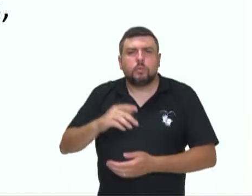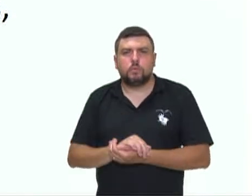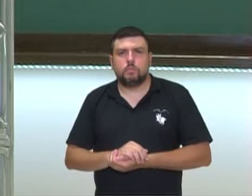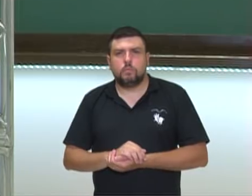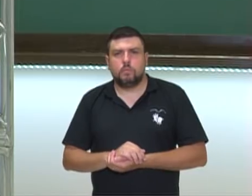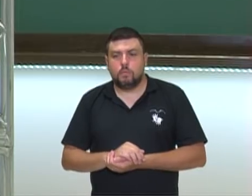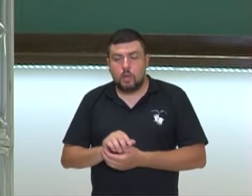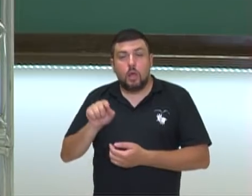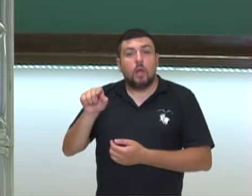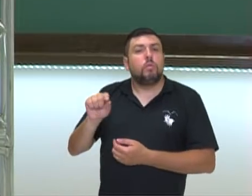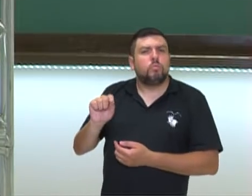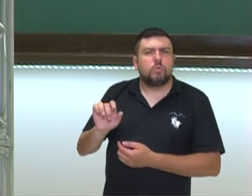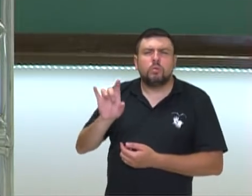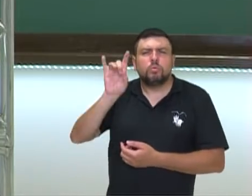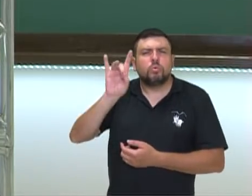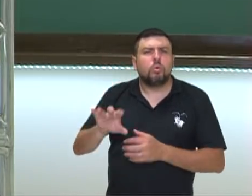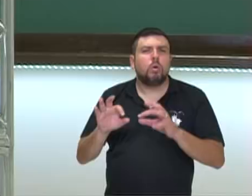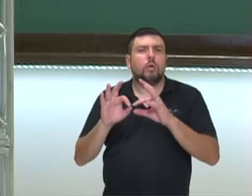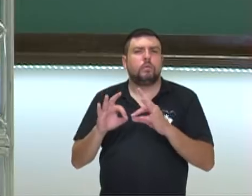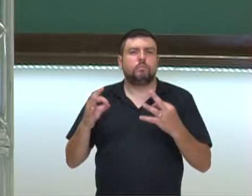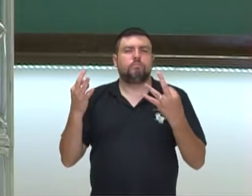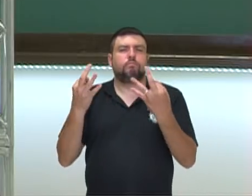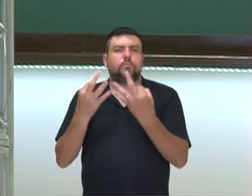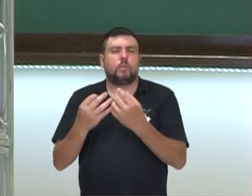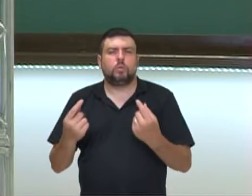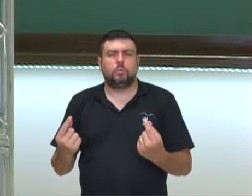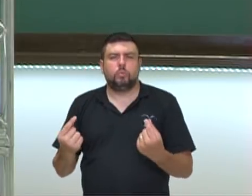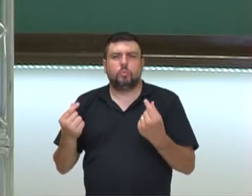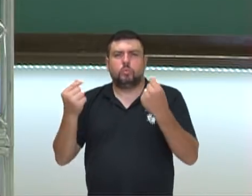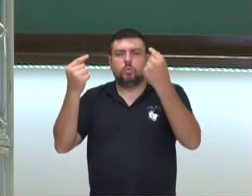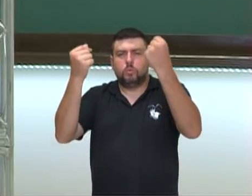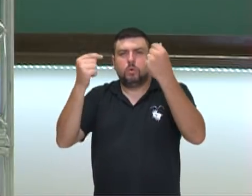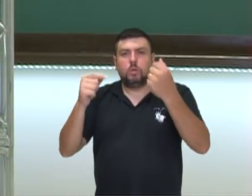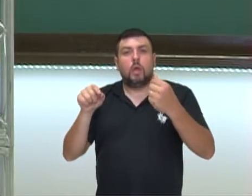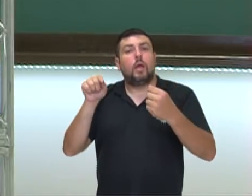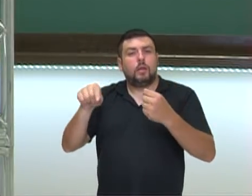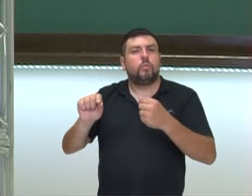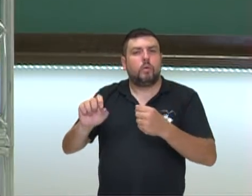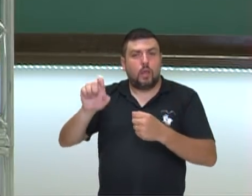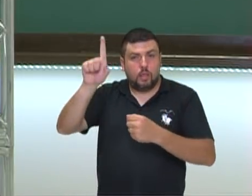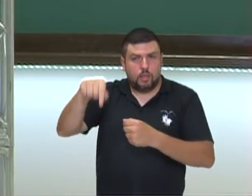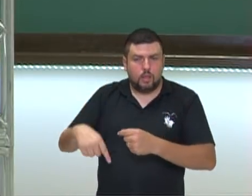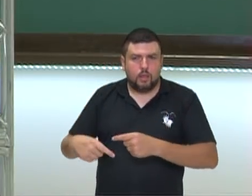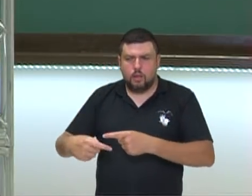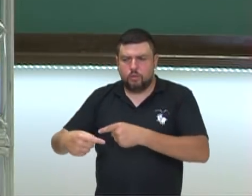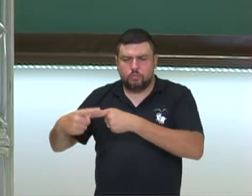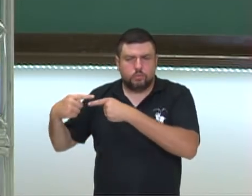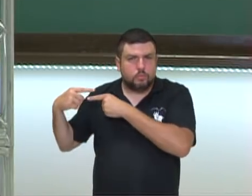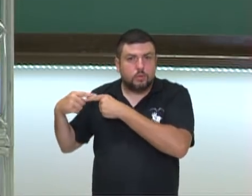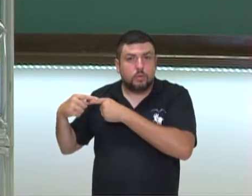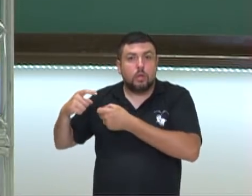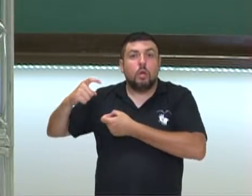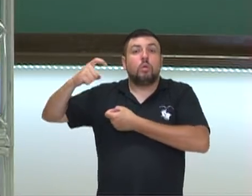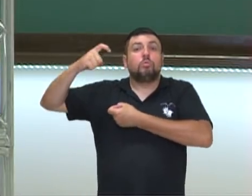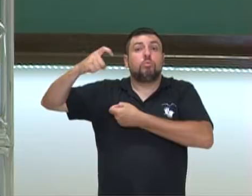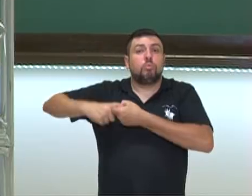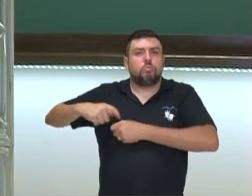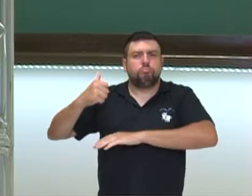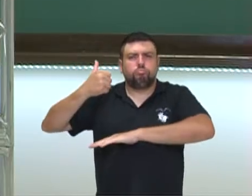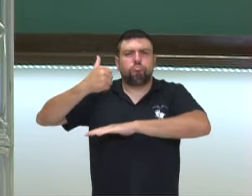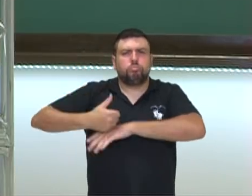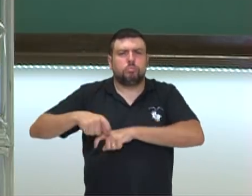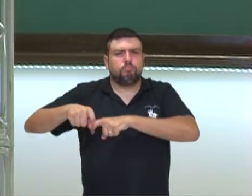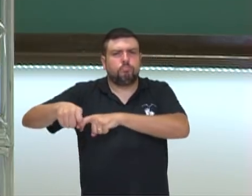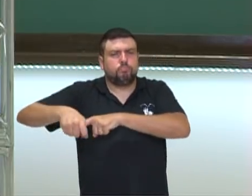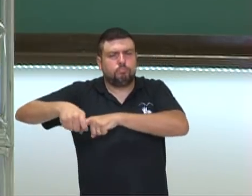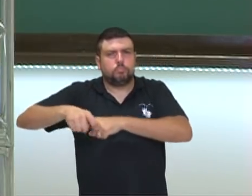mais abastadas, normalmente grandes fazendeiros. Então o Brasil, com esse grande poder agrícola, então